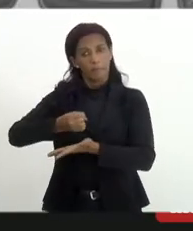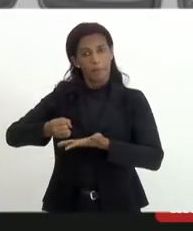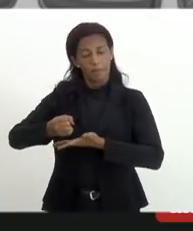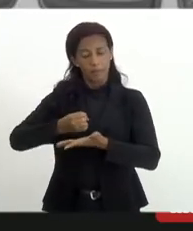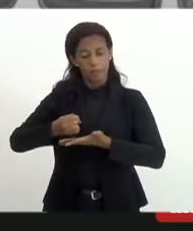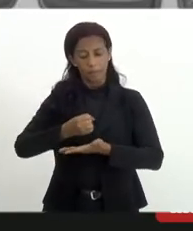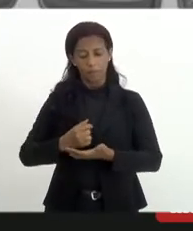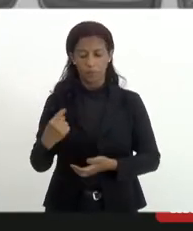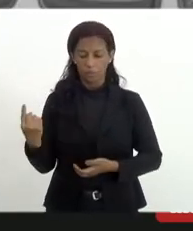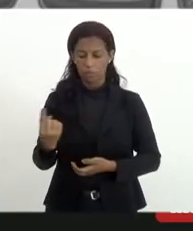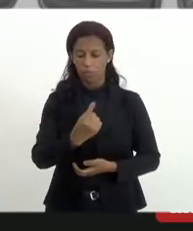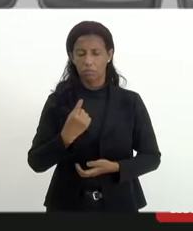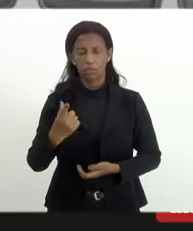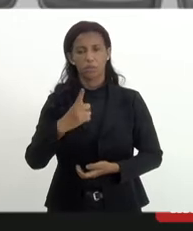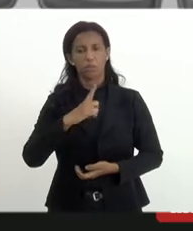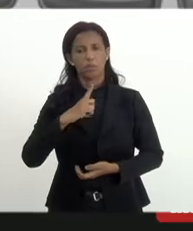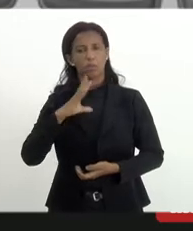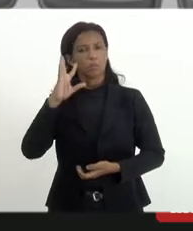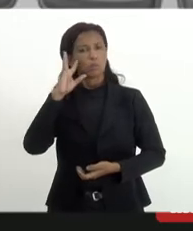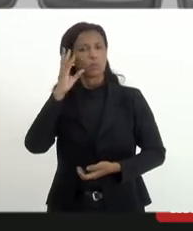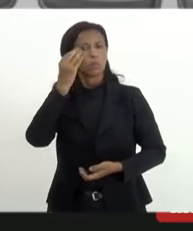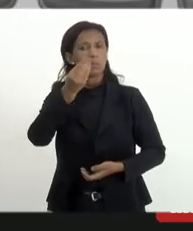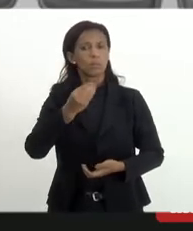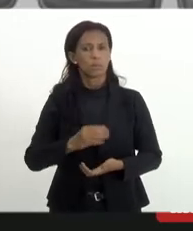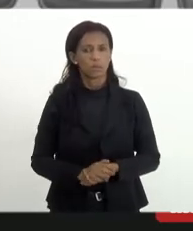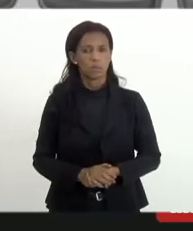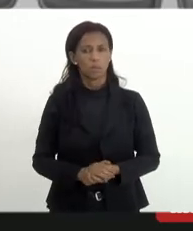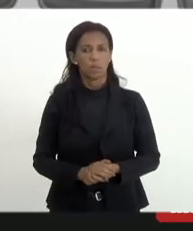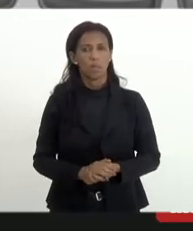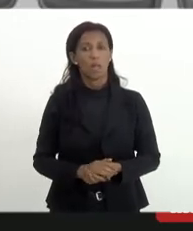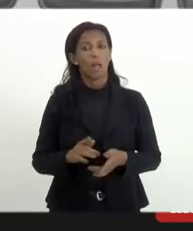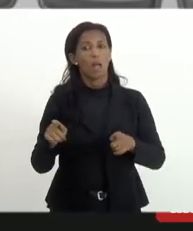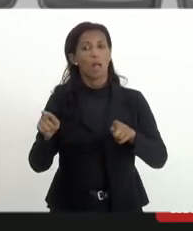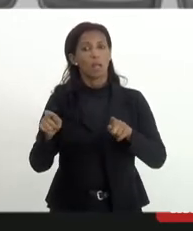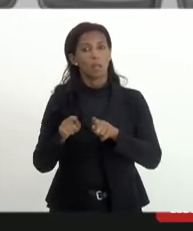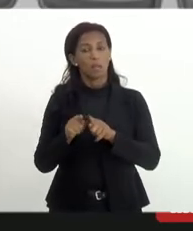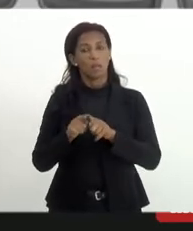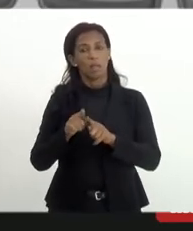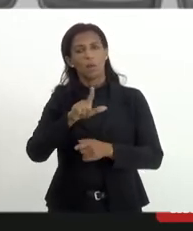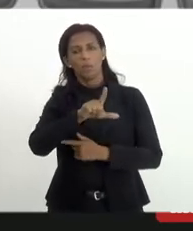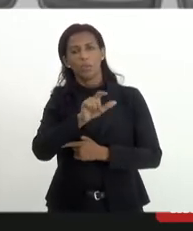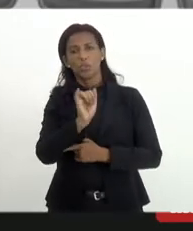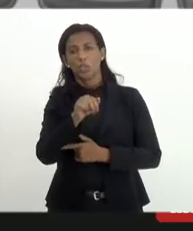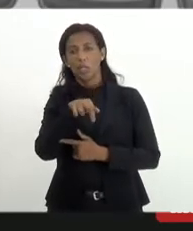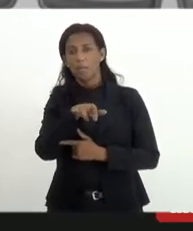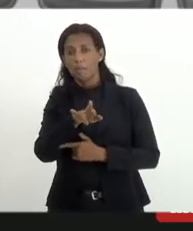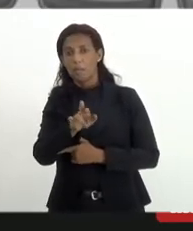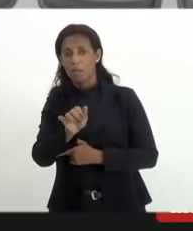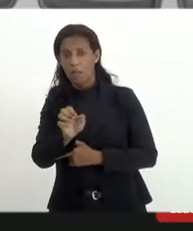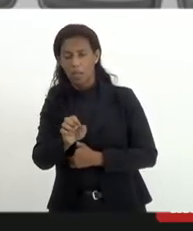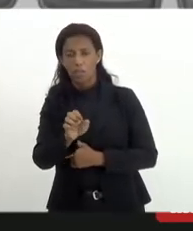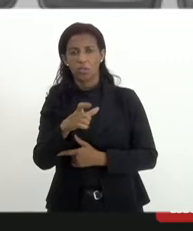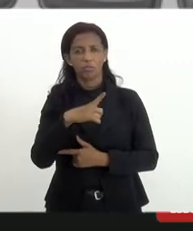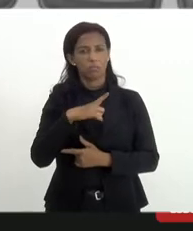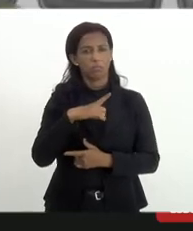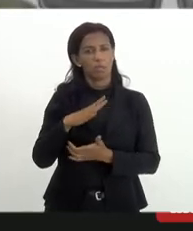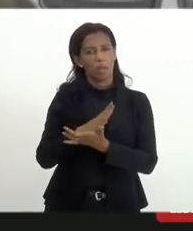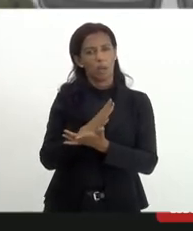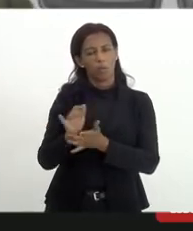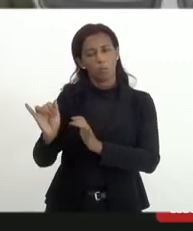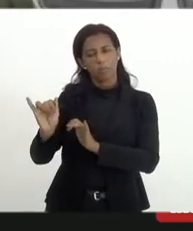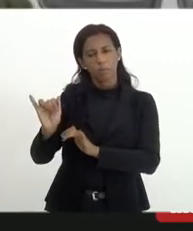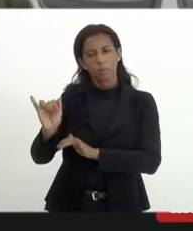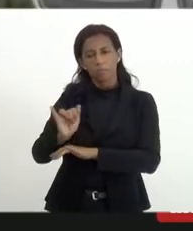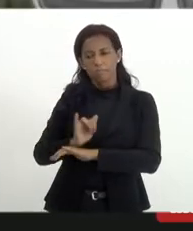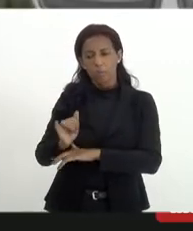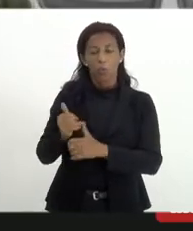nós temos também algumas decisões liminares que afastam a contagem do prazo,